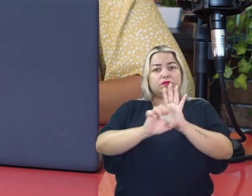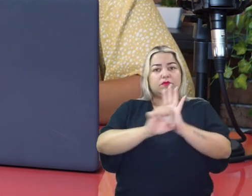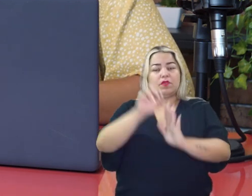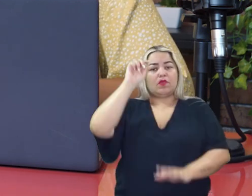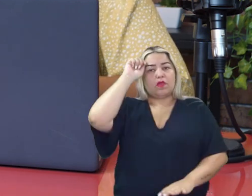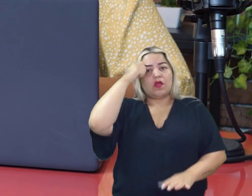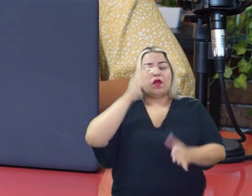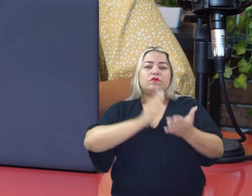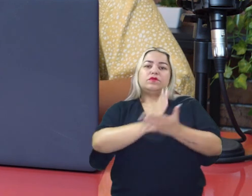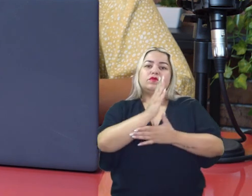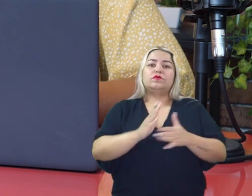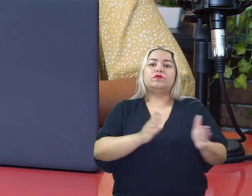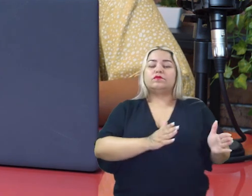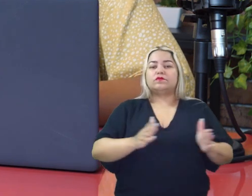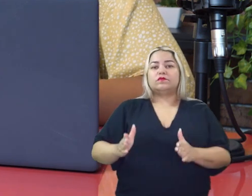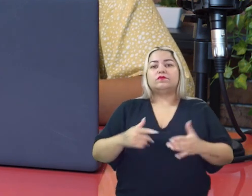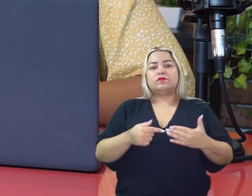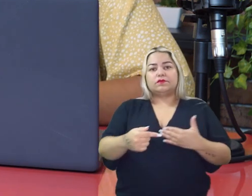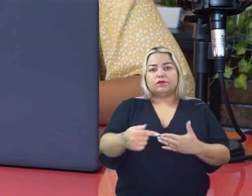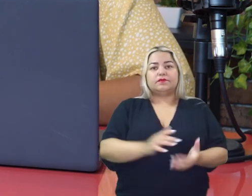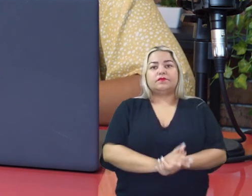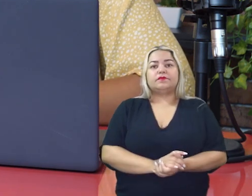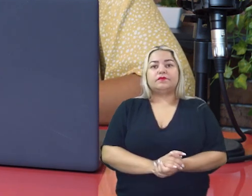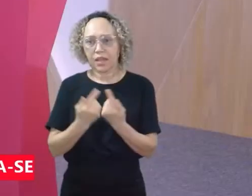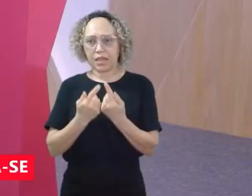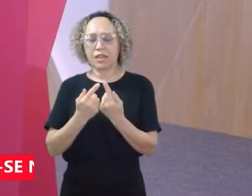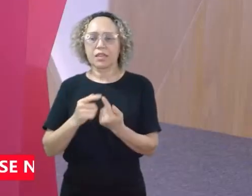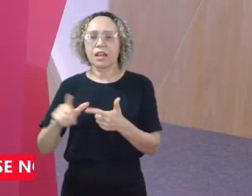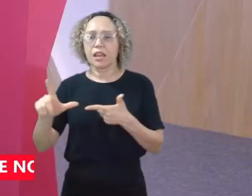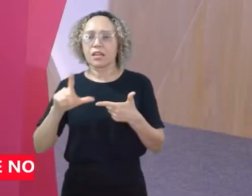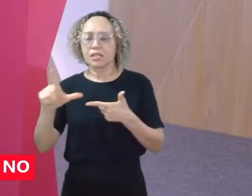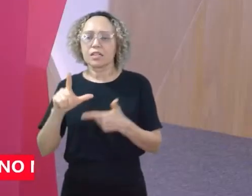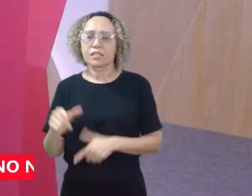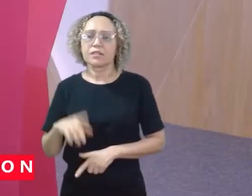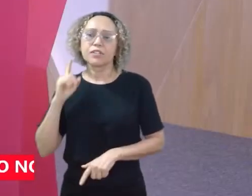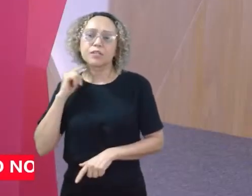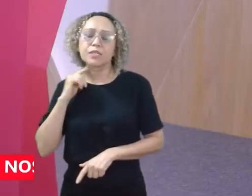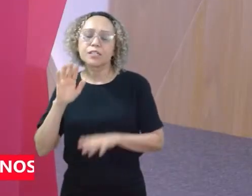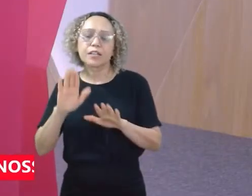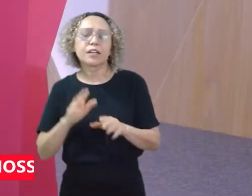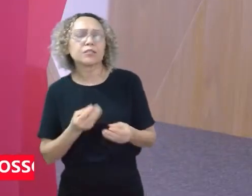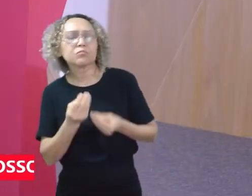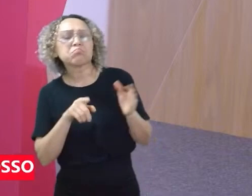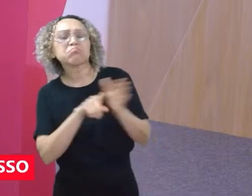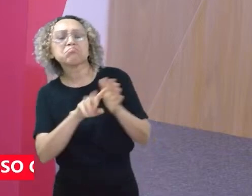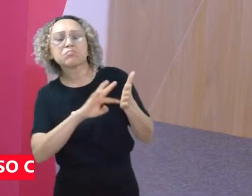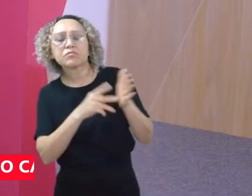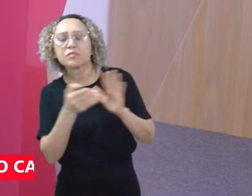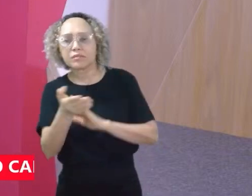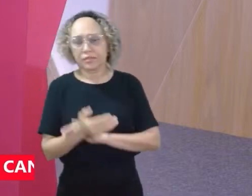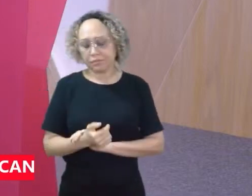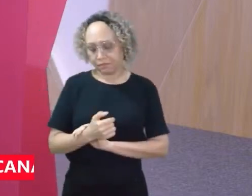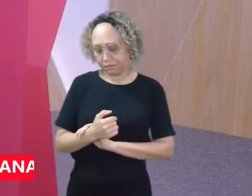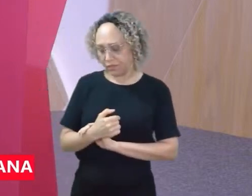Estatuto Racial, aprovada em primeiro turno nesta semana. A luta de nós mulheres no parlamento é antiga, então eu também